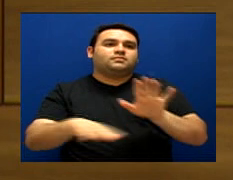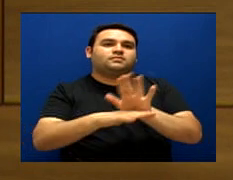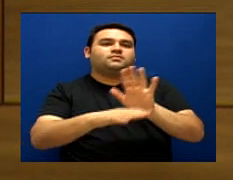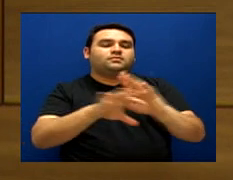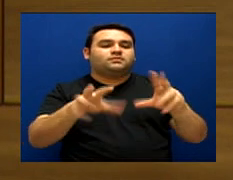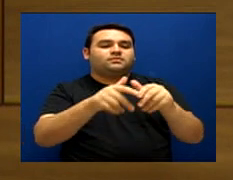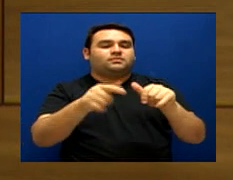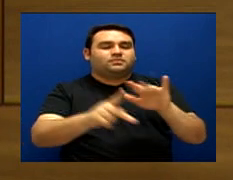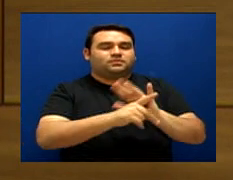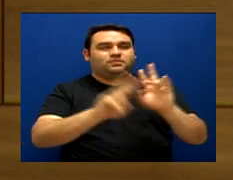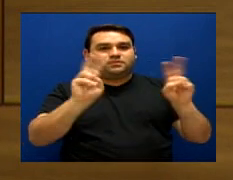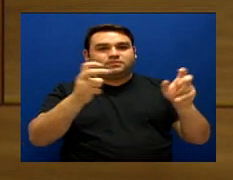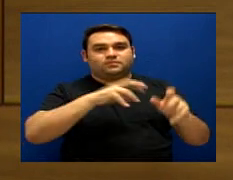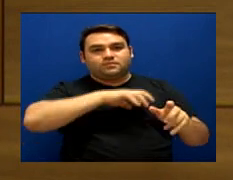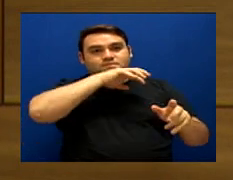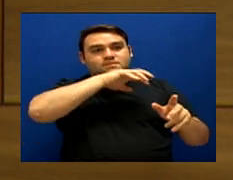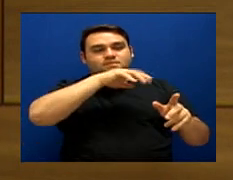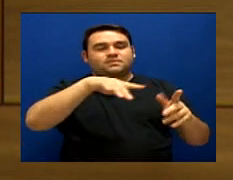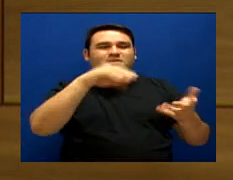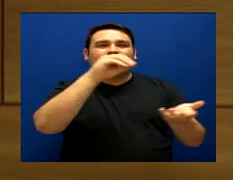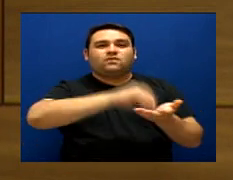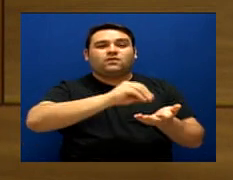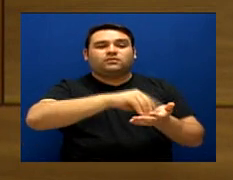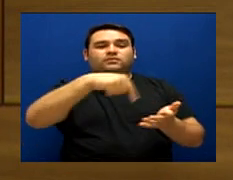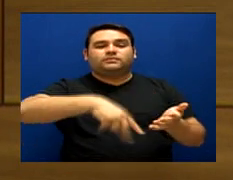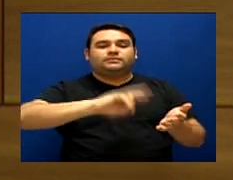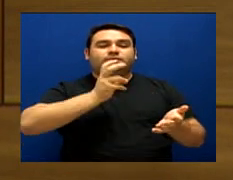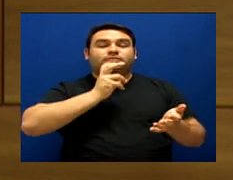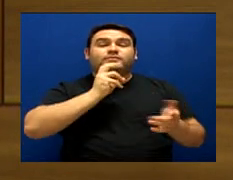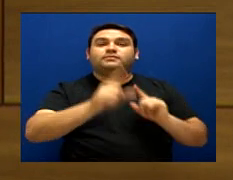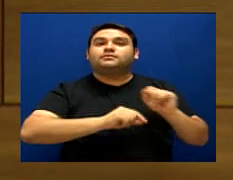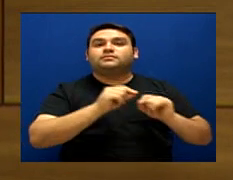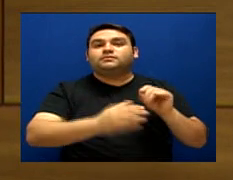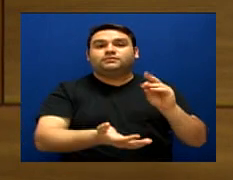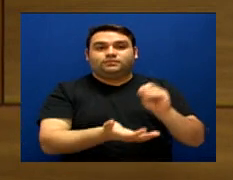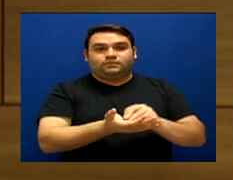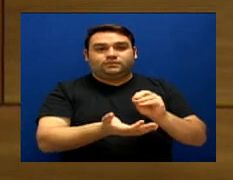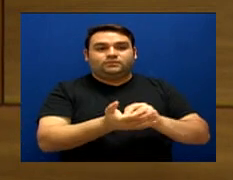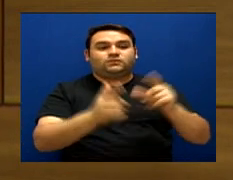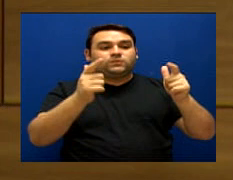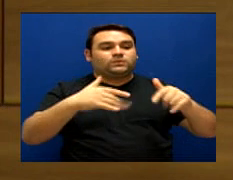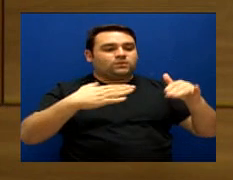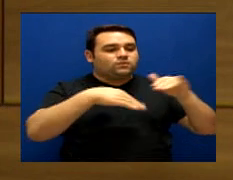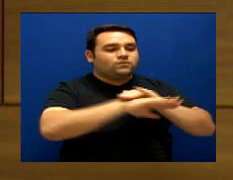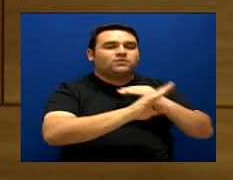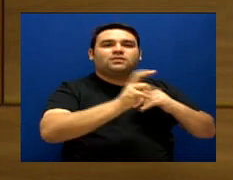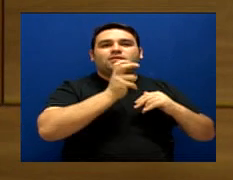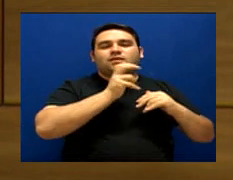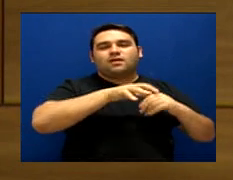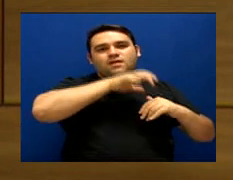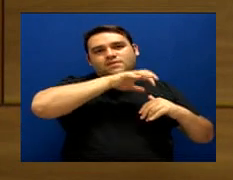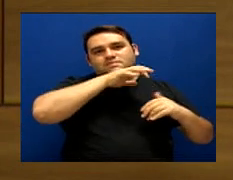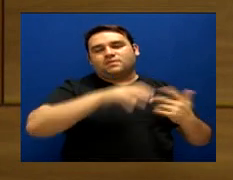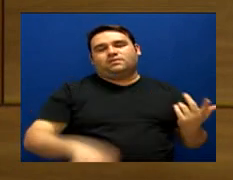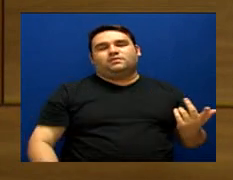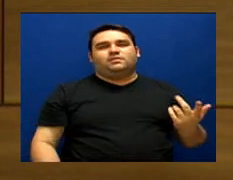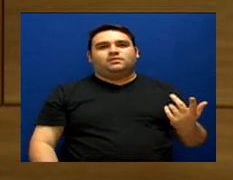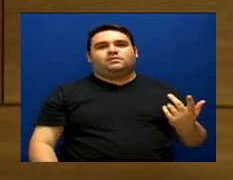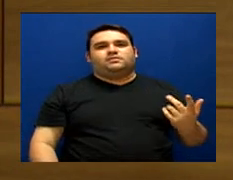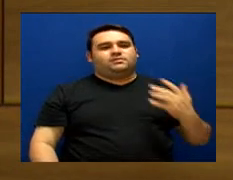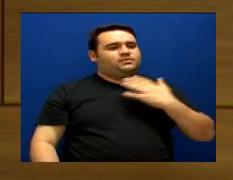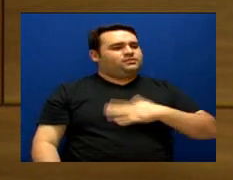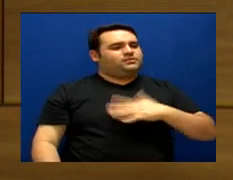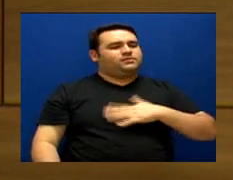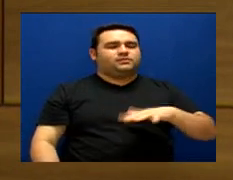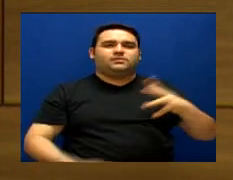a causa animal. Uma deficiência assim, muito grande no nosso município é a falta de um abrigo para os animais, de